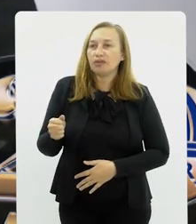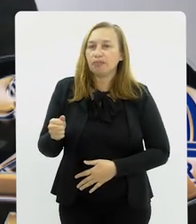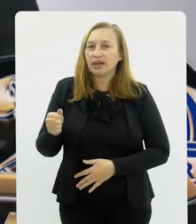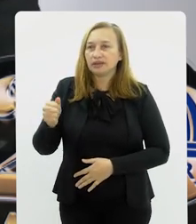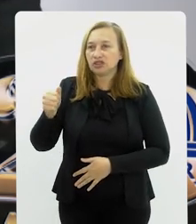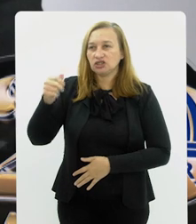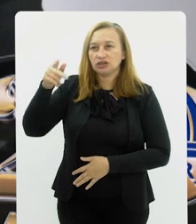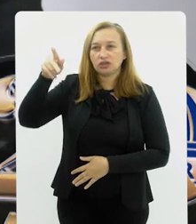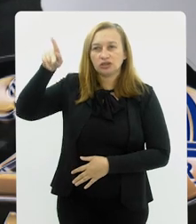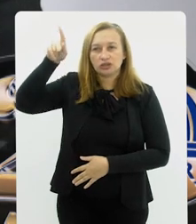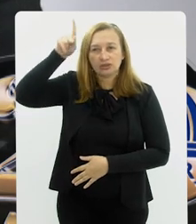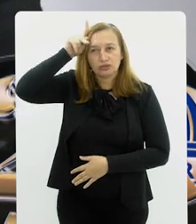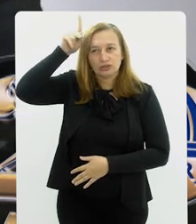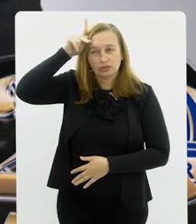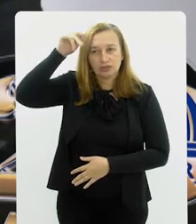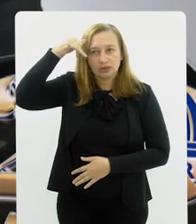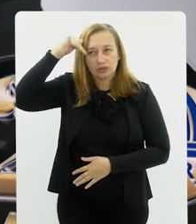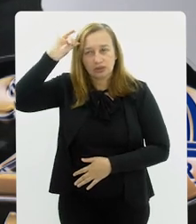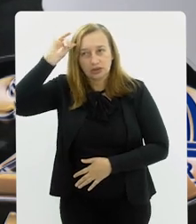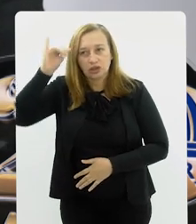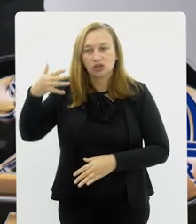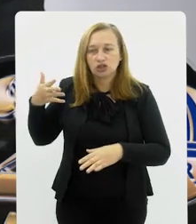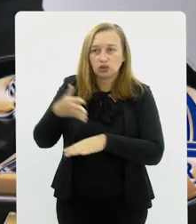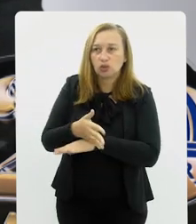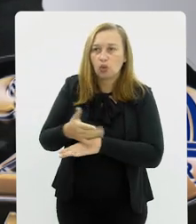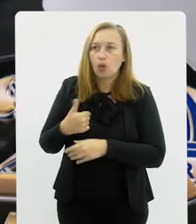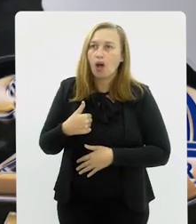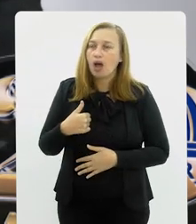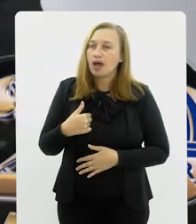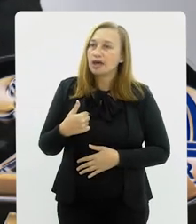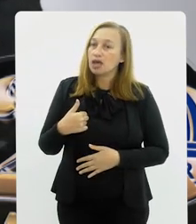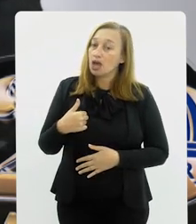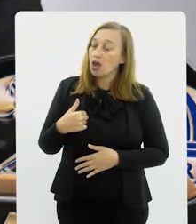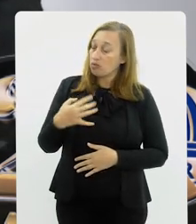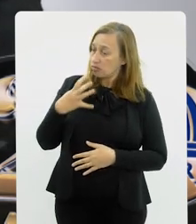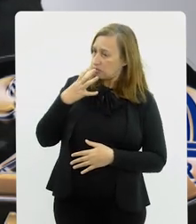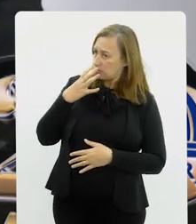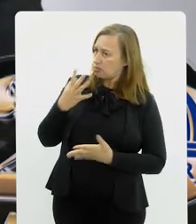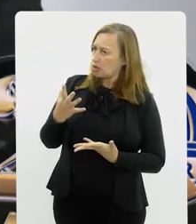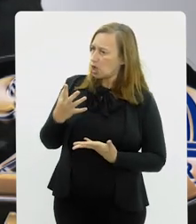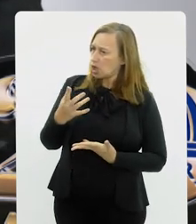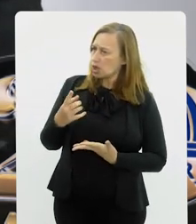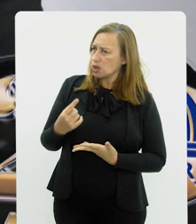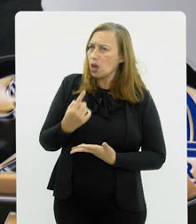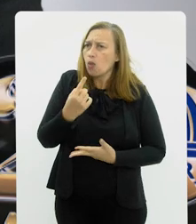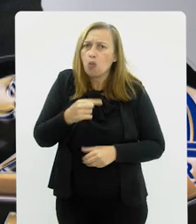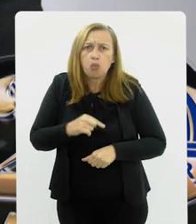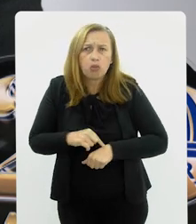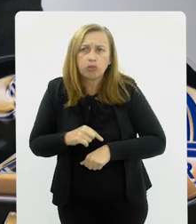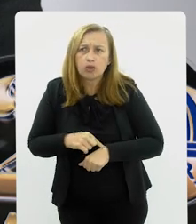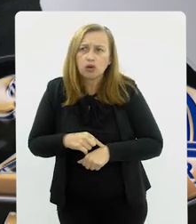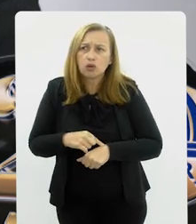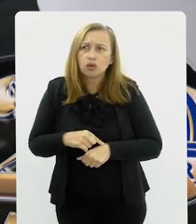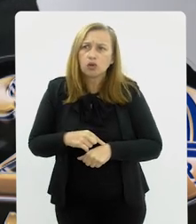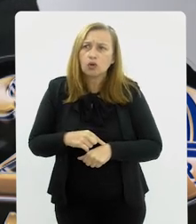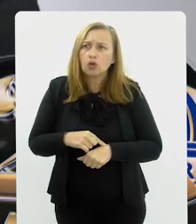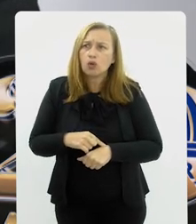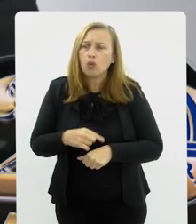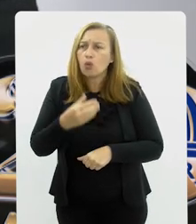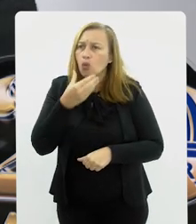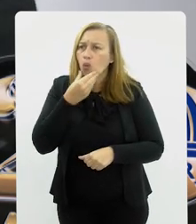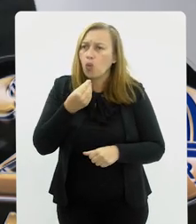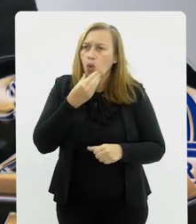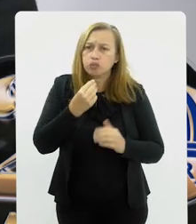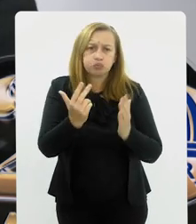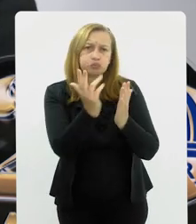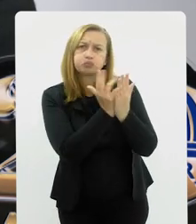das cores, pedido de tintas. E o que me impressionou é que em nenhum momento o pintor de arte